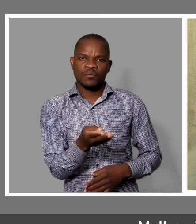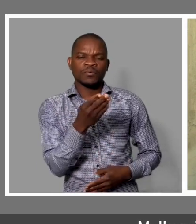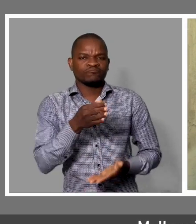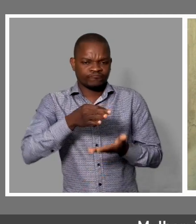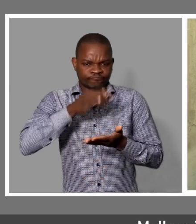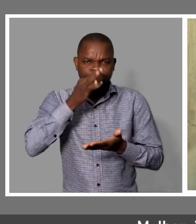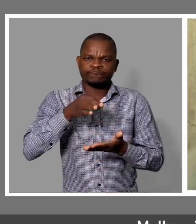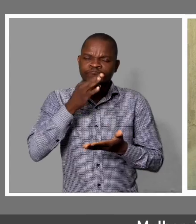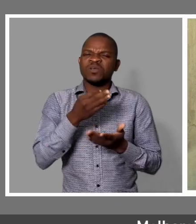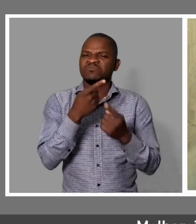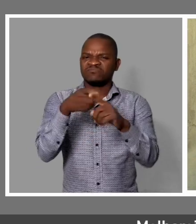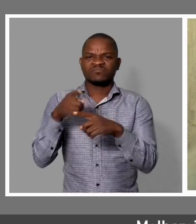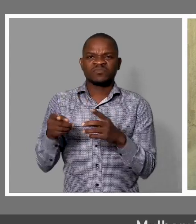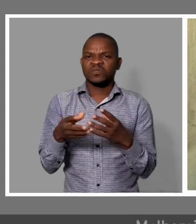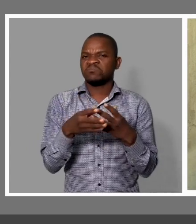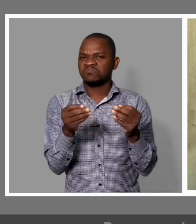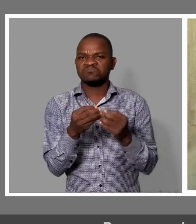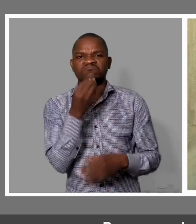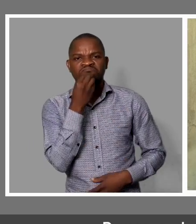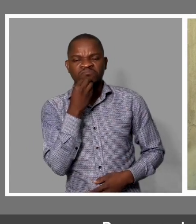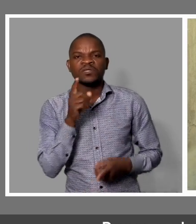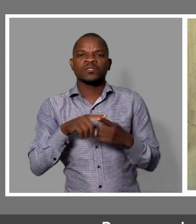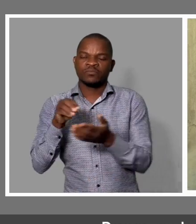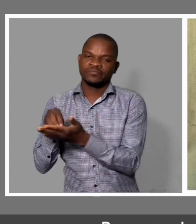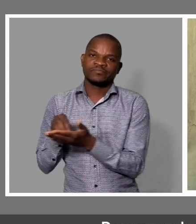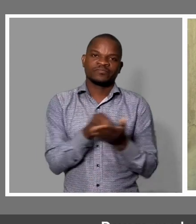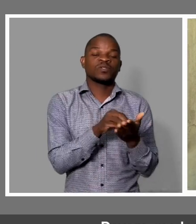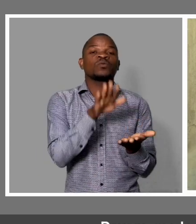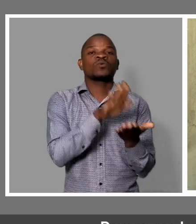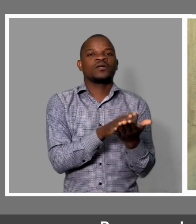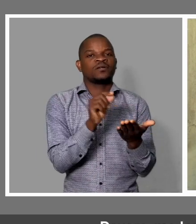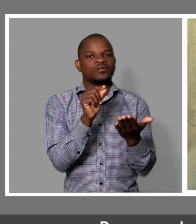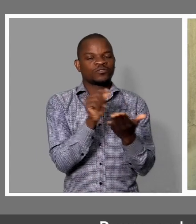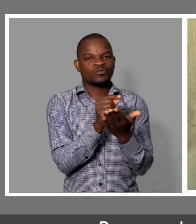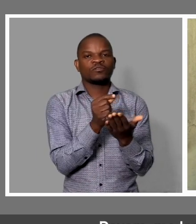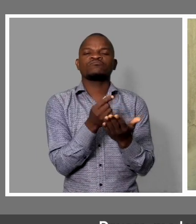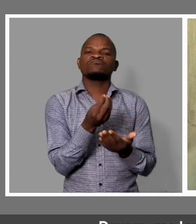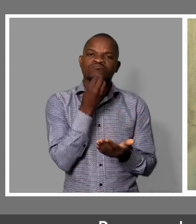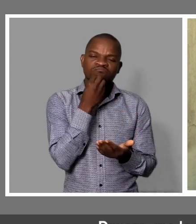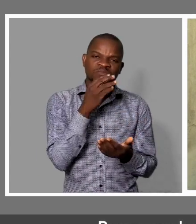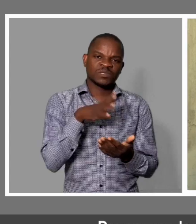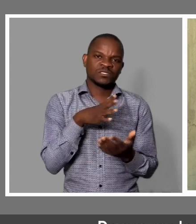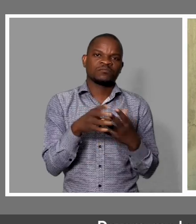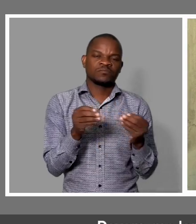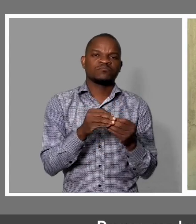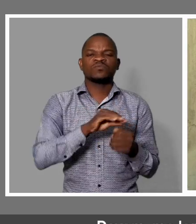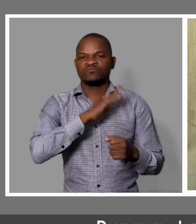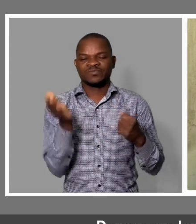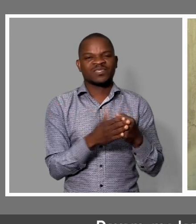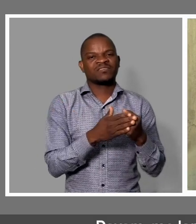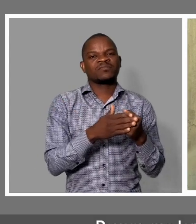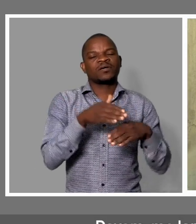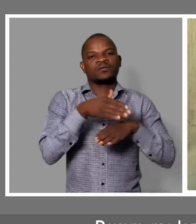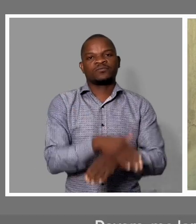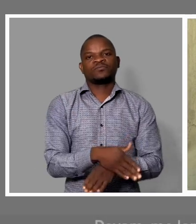conseguia ter um mata-bicho meio forte. Também me dava um lanche na escola, para que eu sentisse muita fome até eu chegar à casa